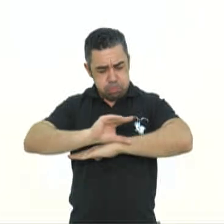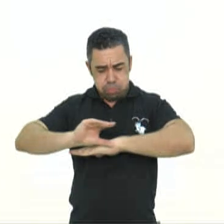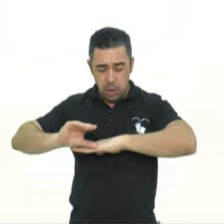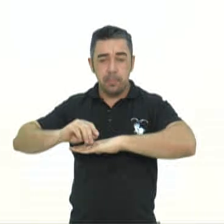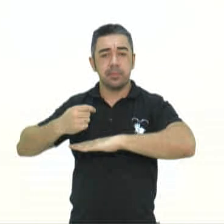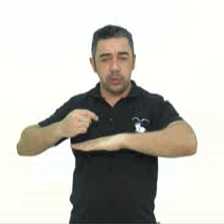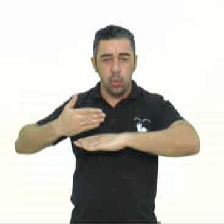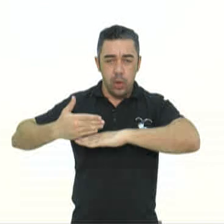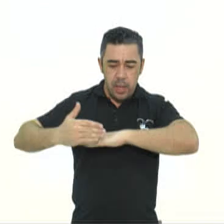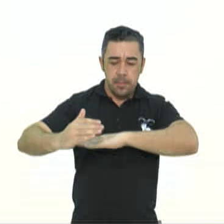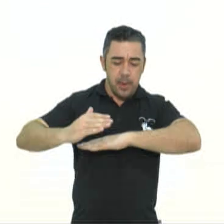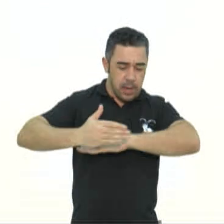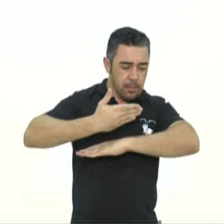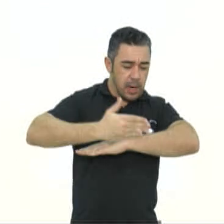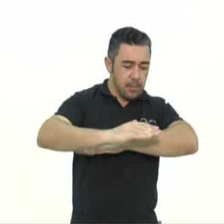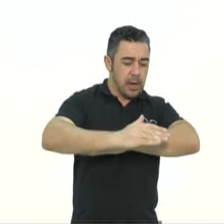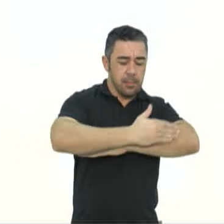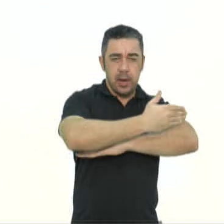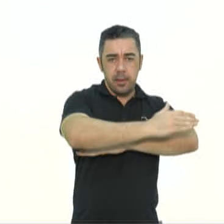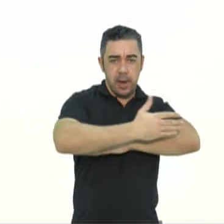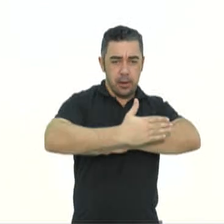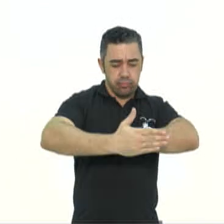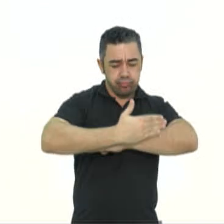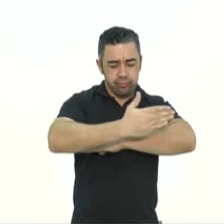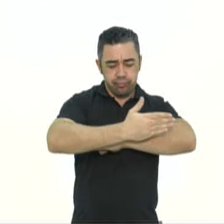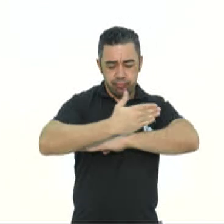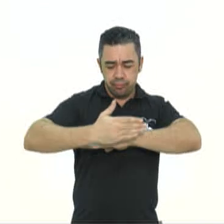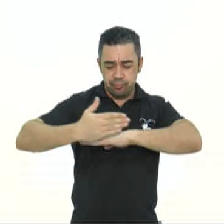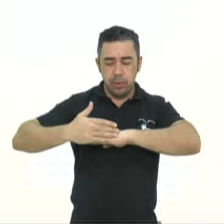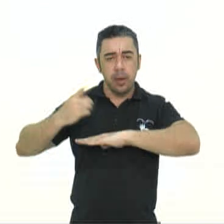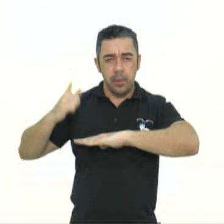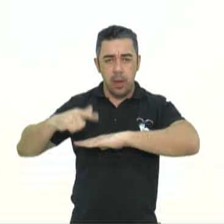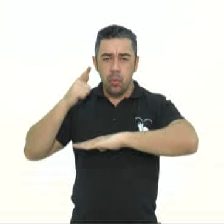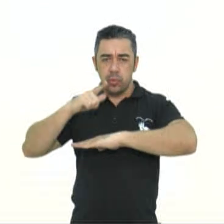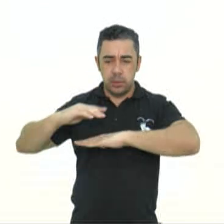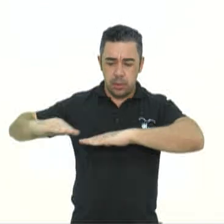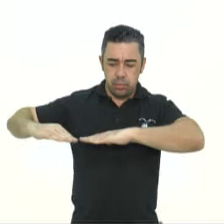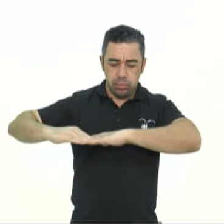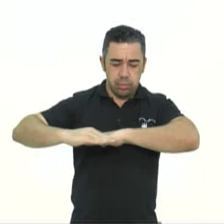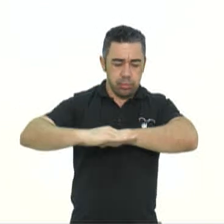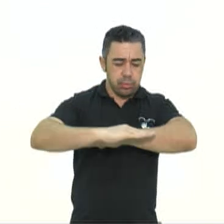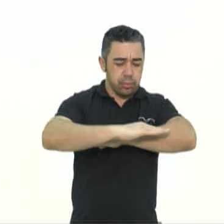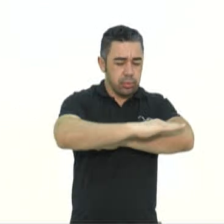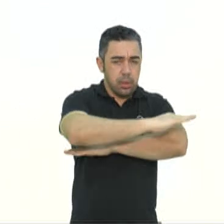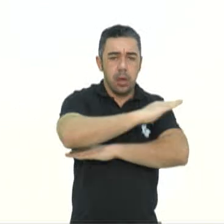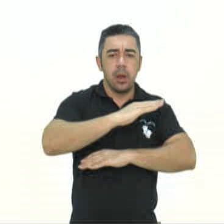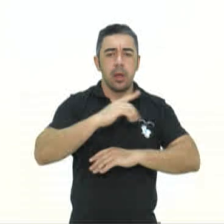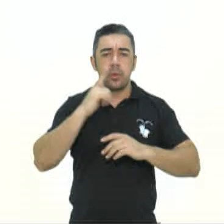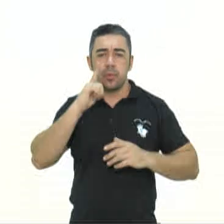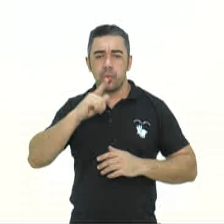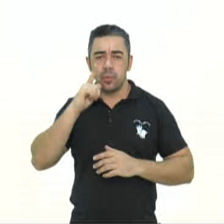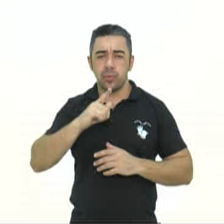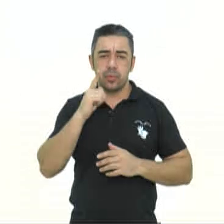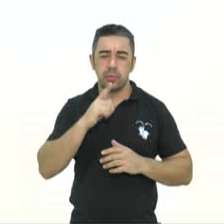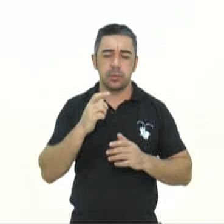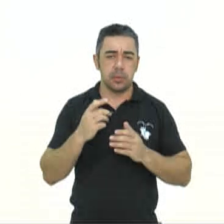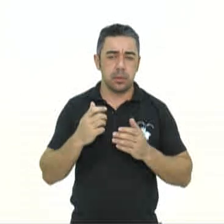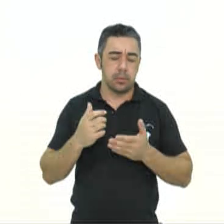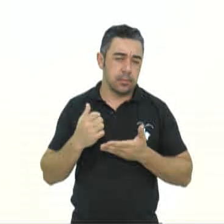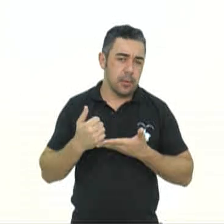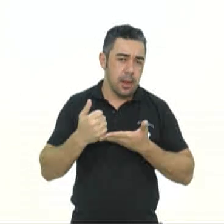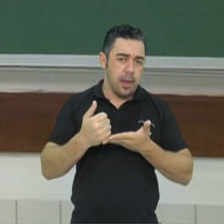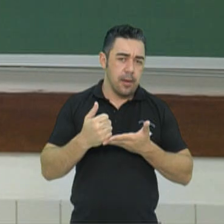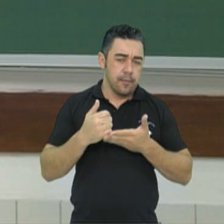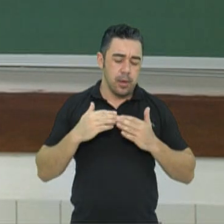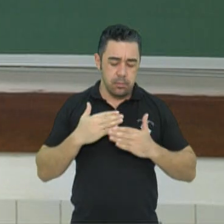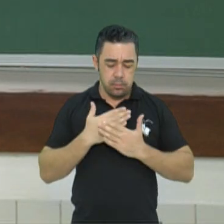tiveram que tirar de lá com pá e com rastelo para que o enterro do José Arcadio Buendía pudesse passar.